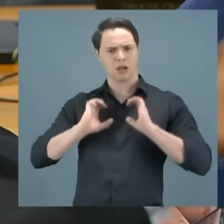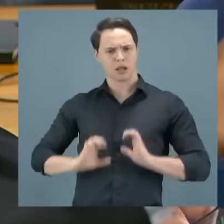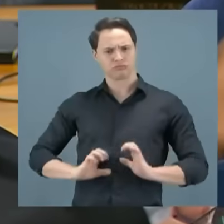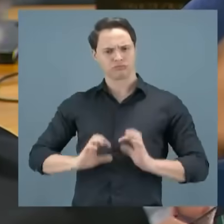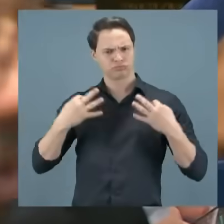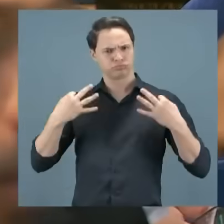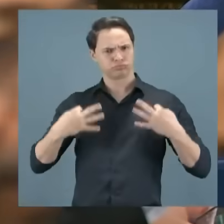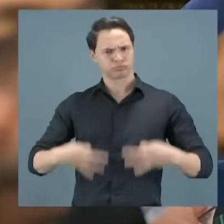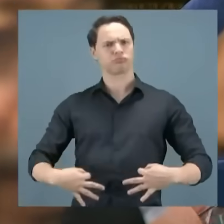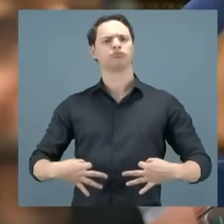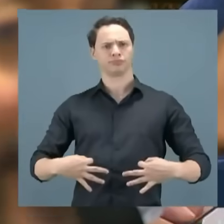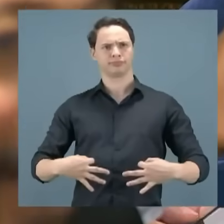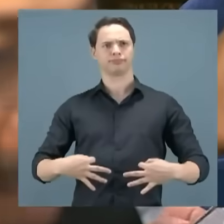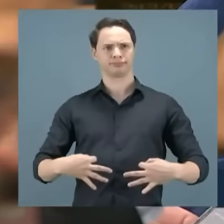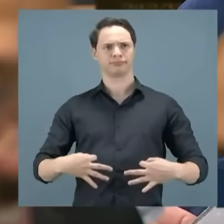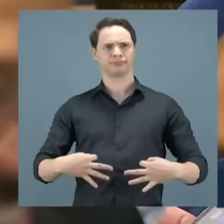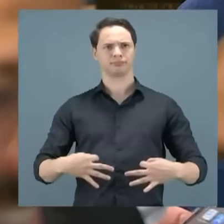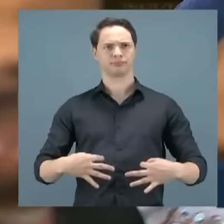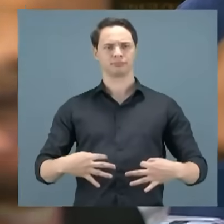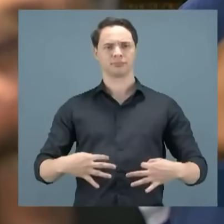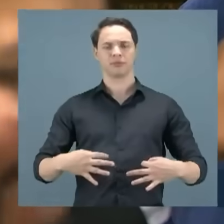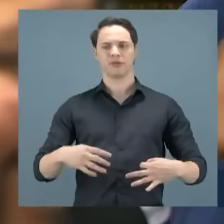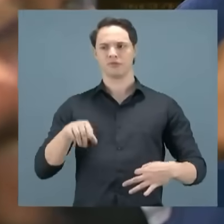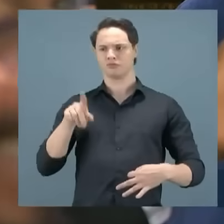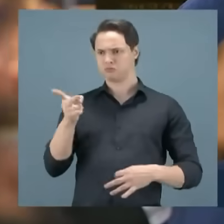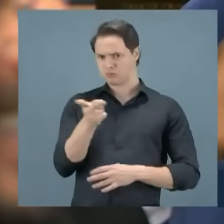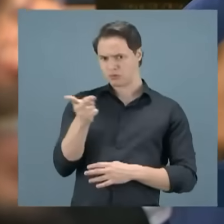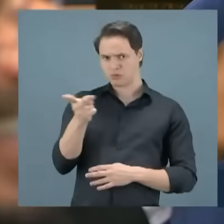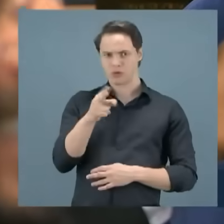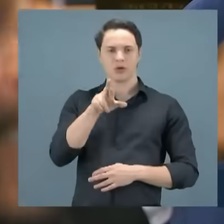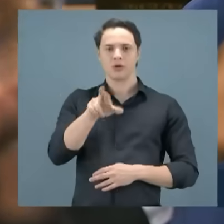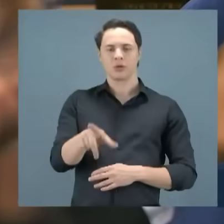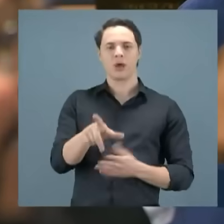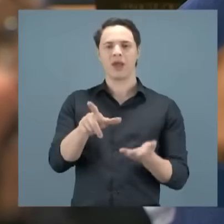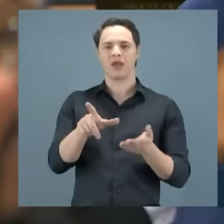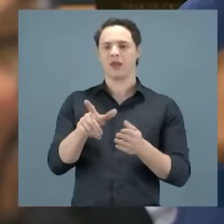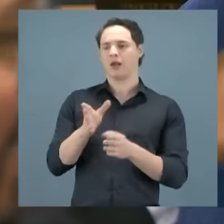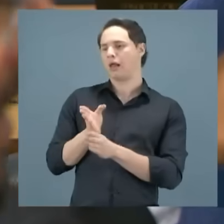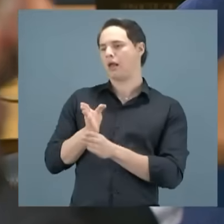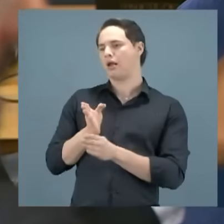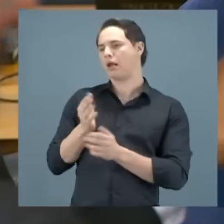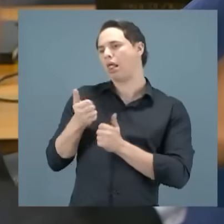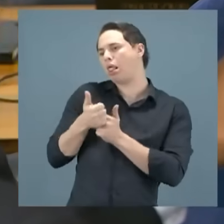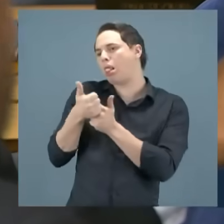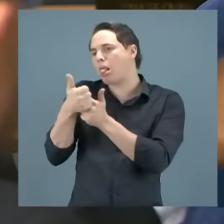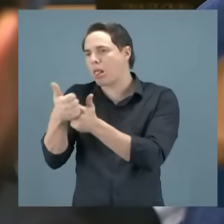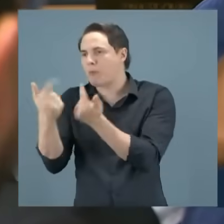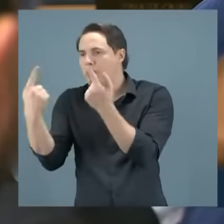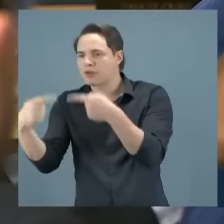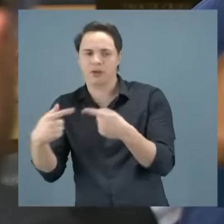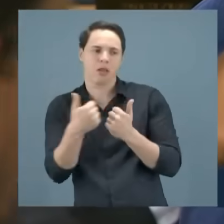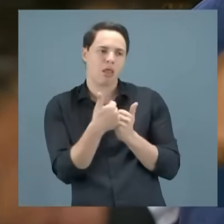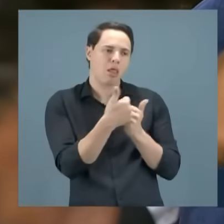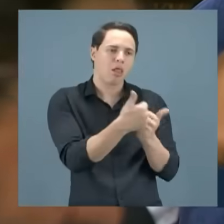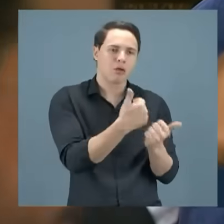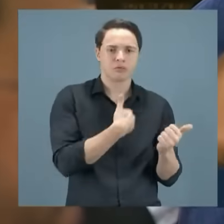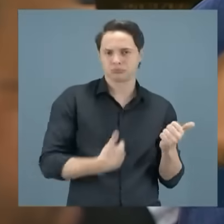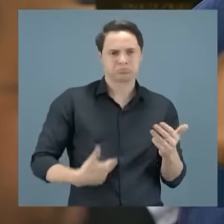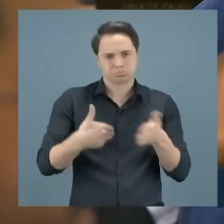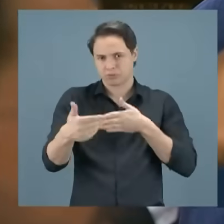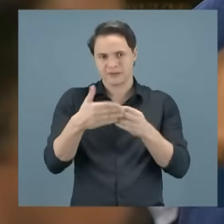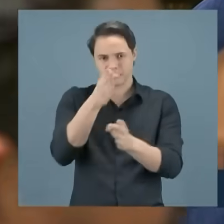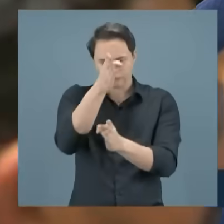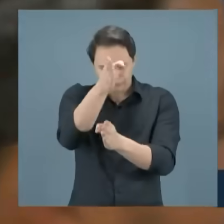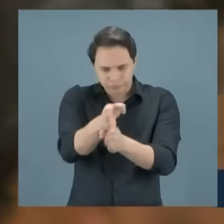dupla independente. Não é nem governista, nem oposição. E o Brasil espera essa postura de